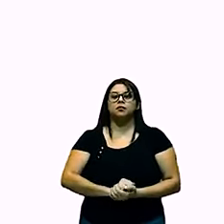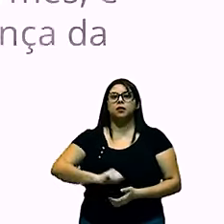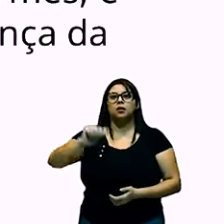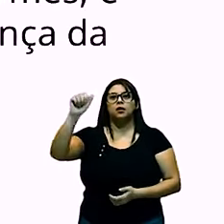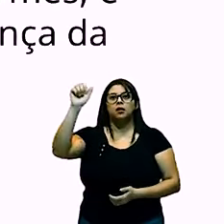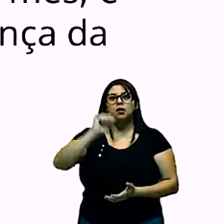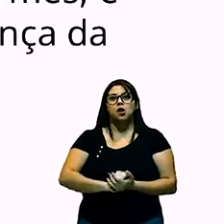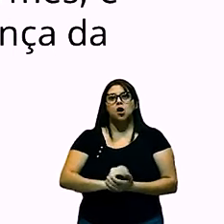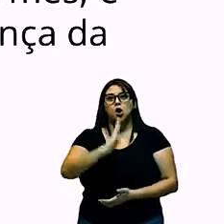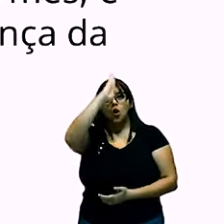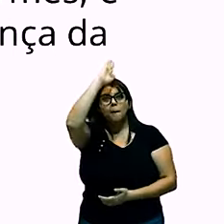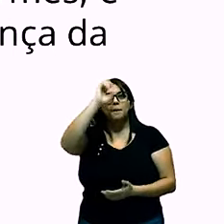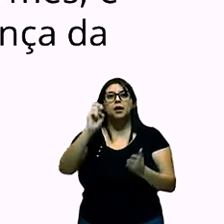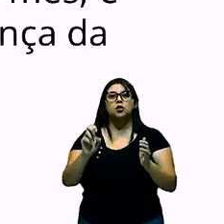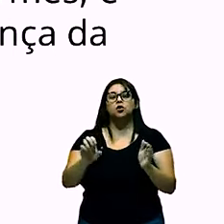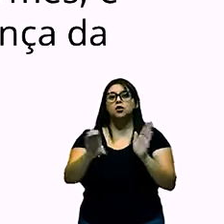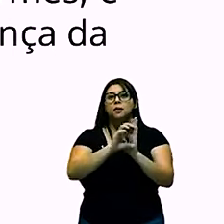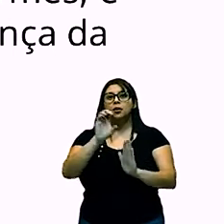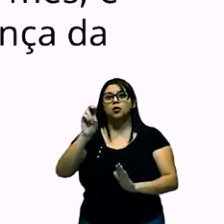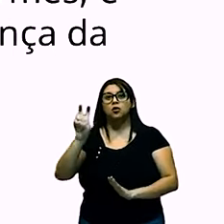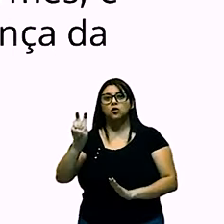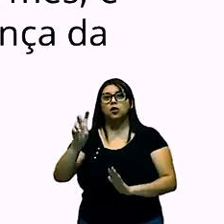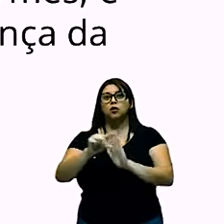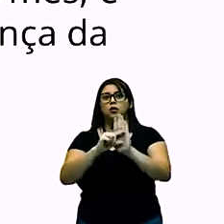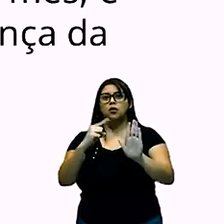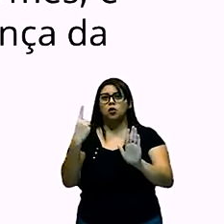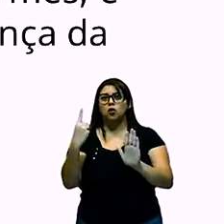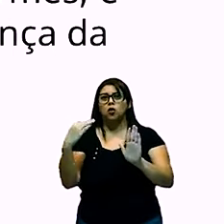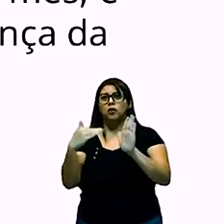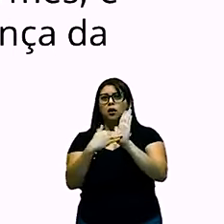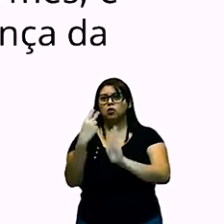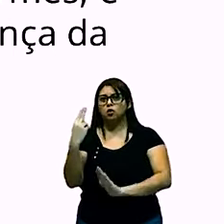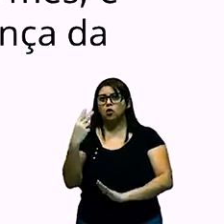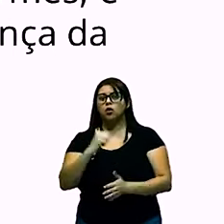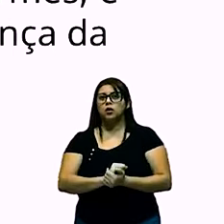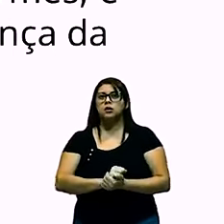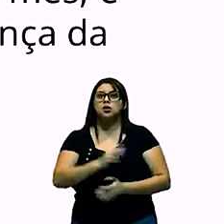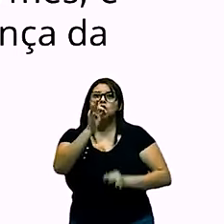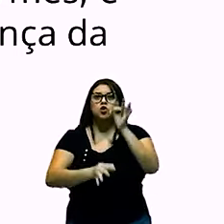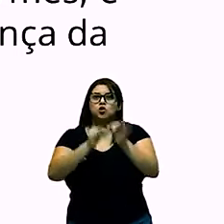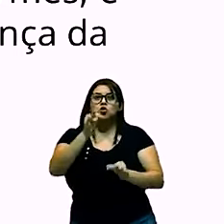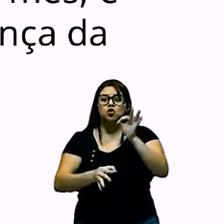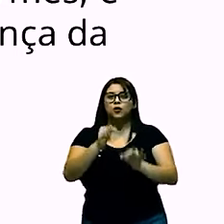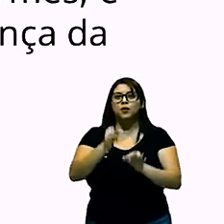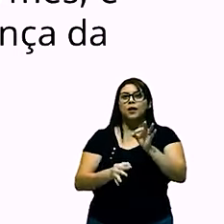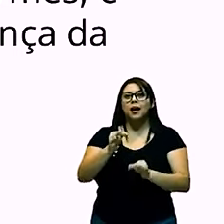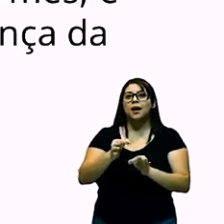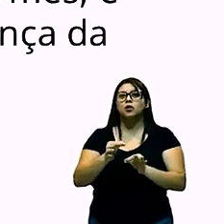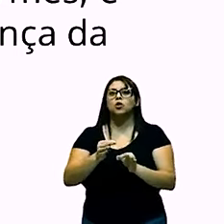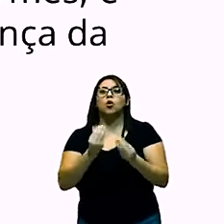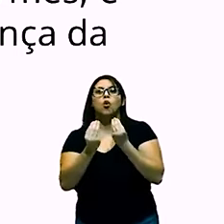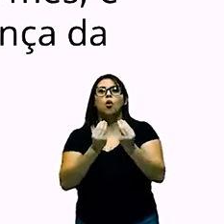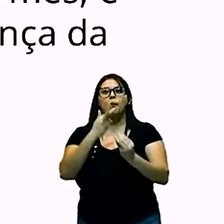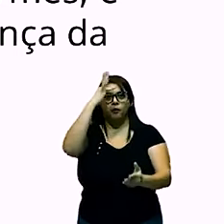Romanos, capítulo 5, diz assim, versículo 1 e 2, vamos ler o versículo. Justificado, pois, mediante a fé, temos